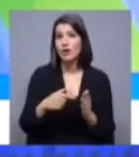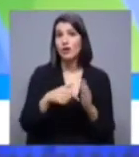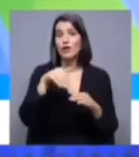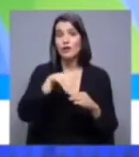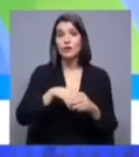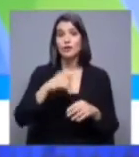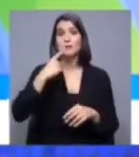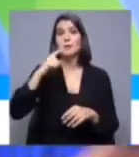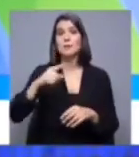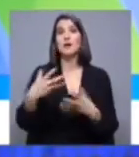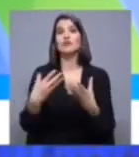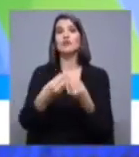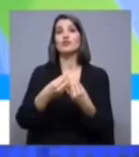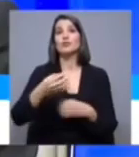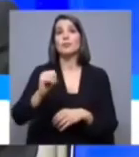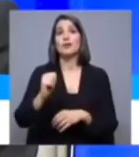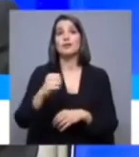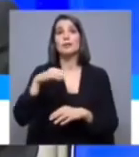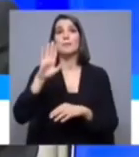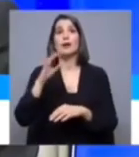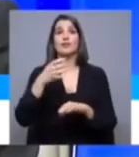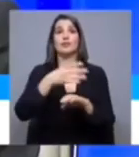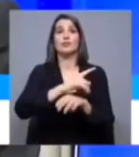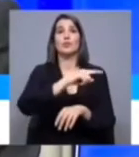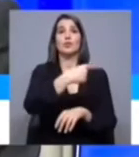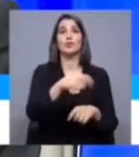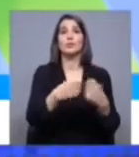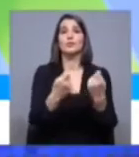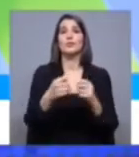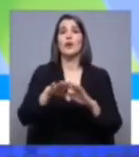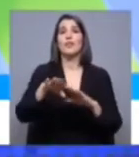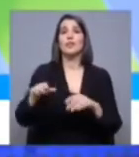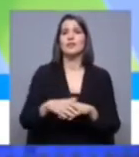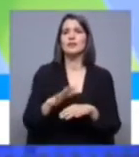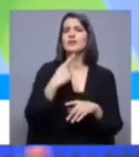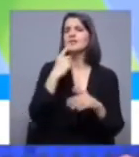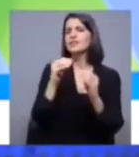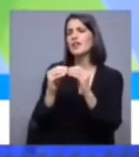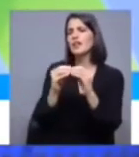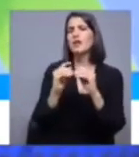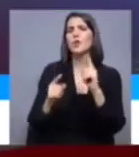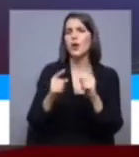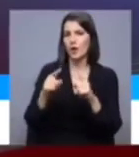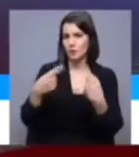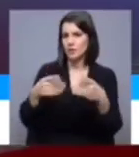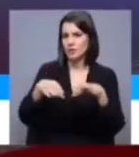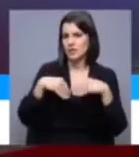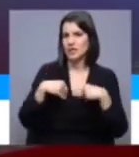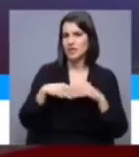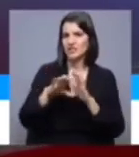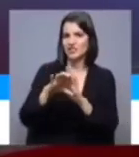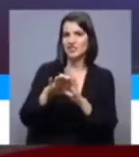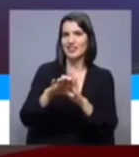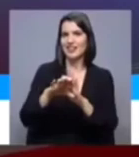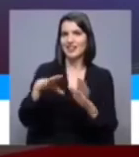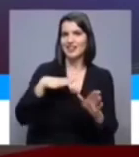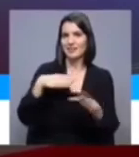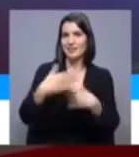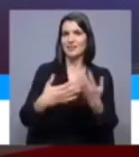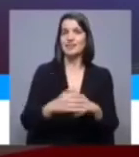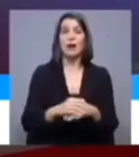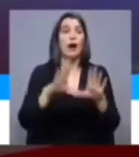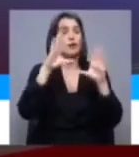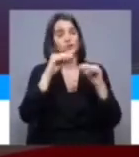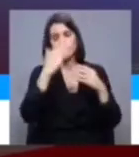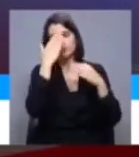votou mais vezes ao lado do PS do que qualquer outro partido à direita. Mas quando diz arranja, o quê? Quer dizer que depois vão aceitar o Chega para viabilizar? Isso não sei,